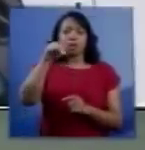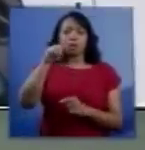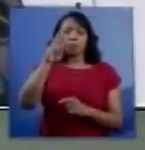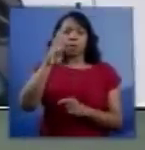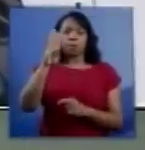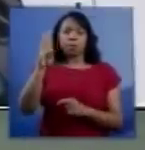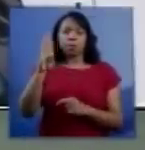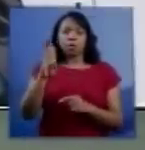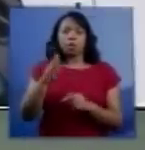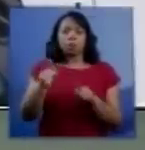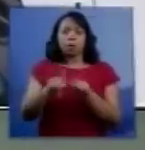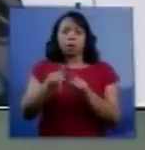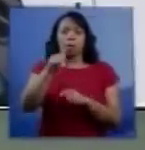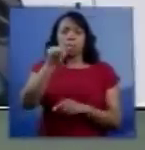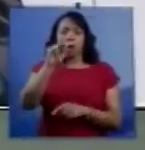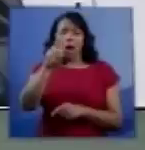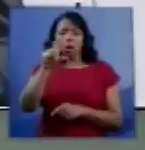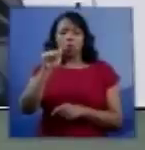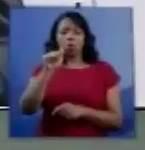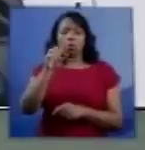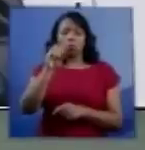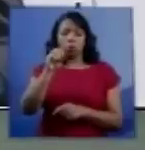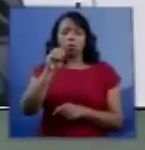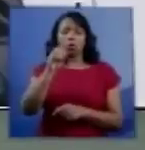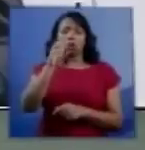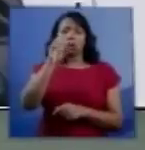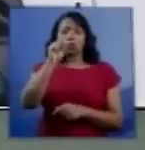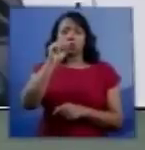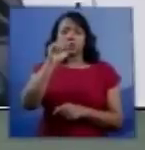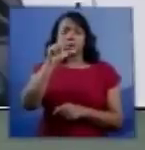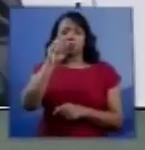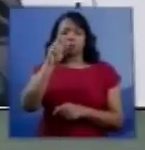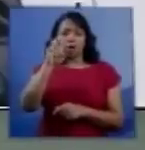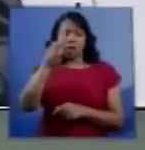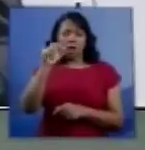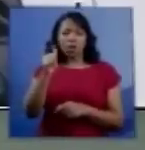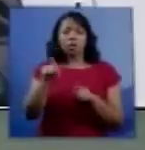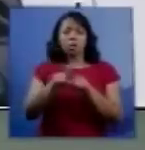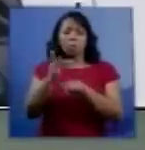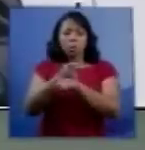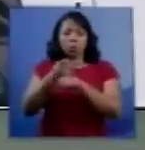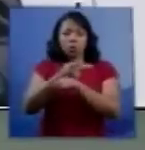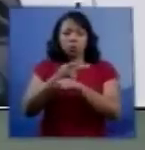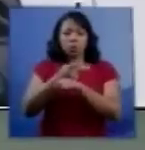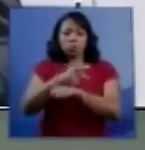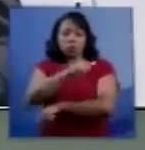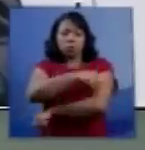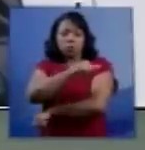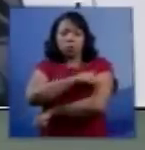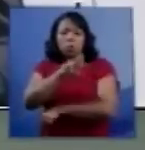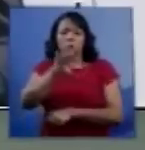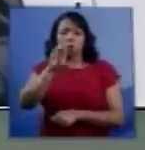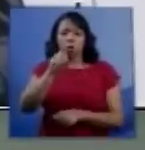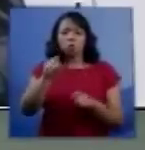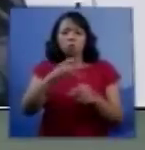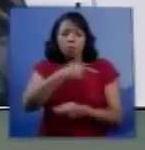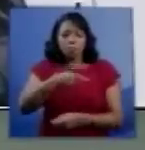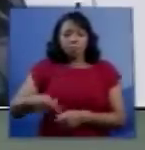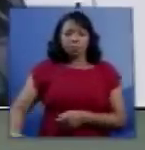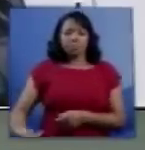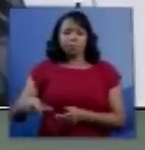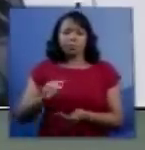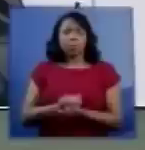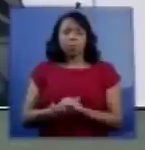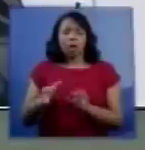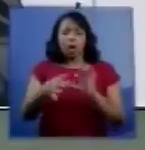Dr Paulo Silveira Martins Leão Júnior procurador do Estado do Rio de Janeiro e presidente